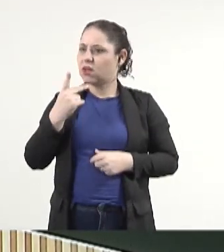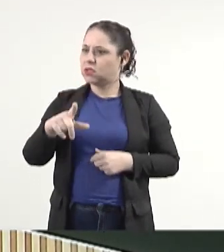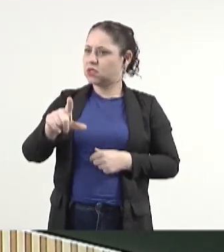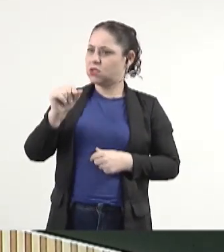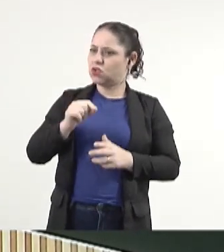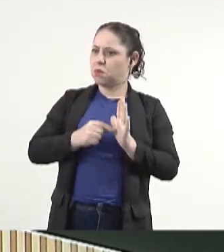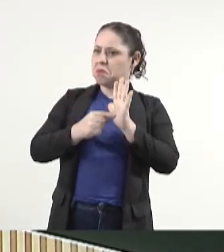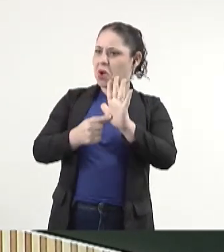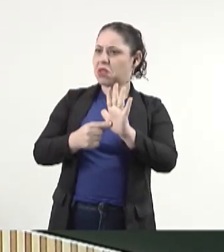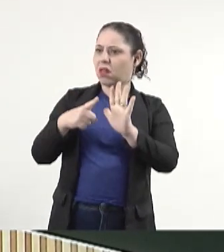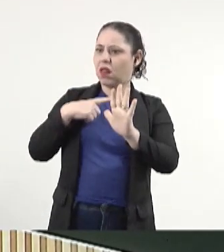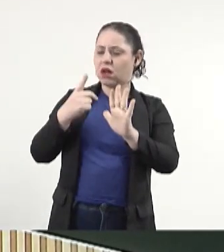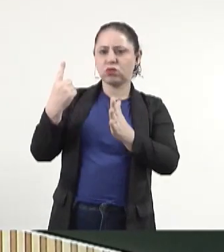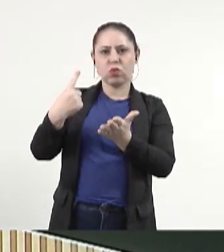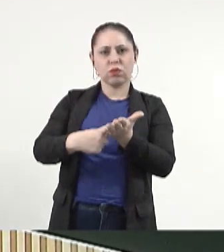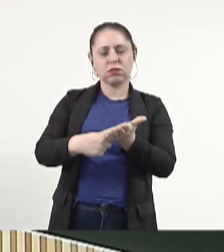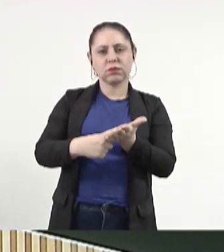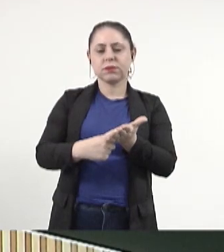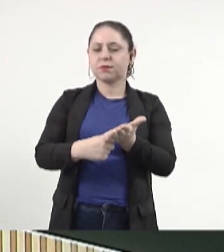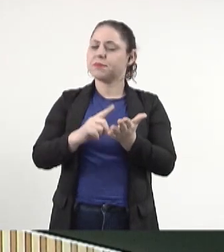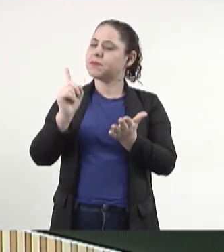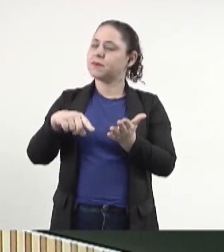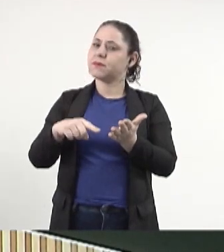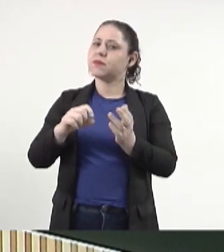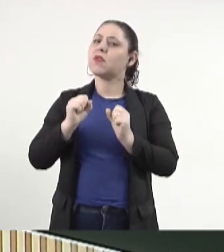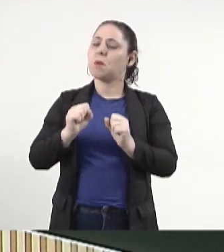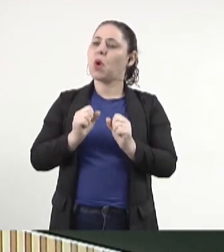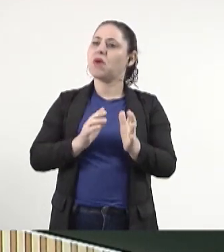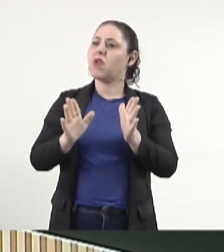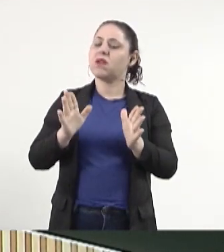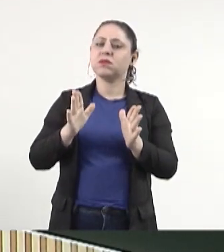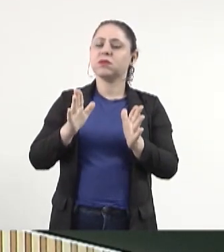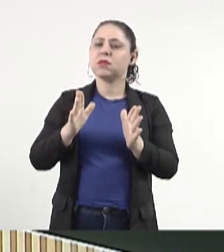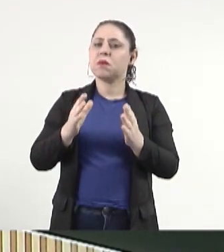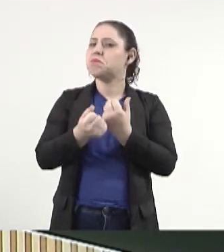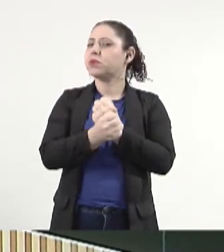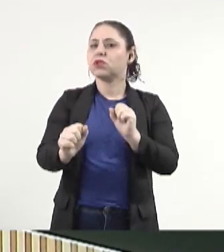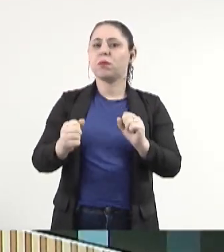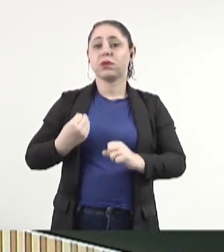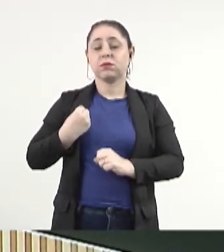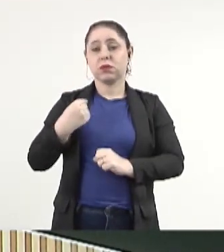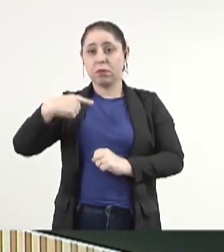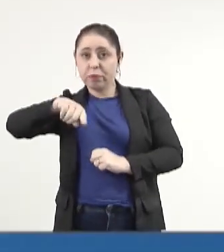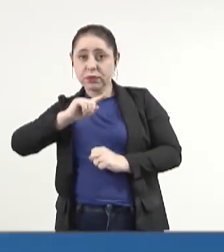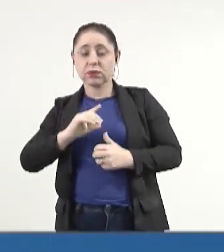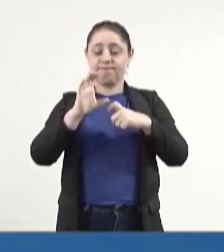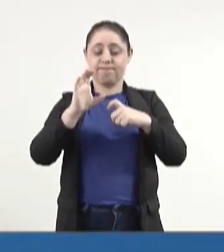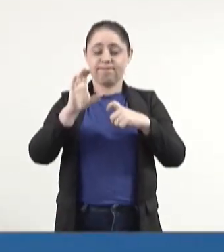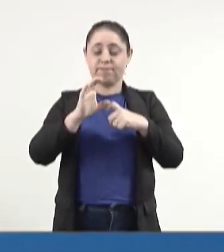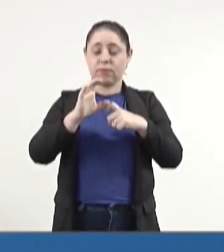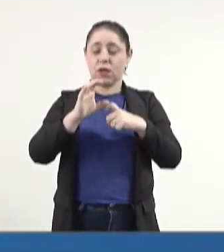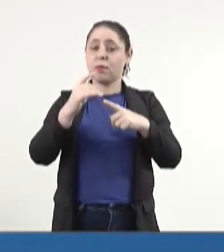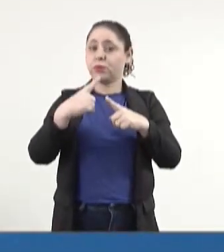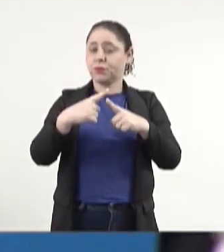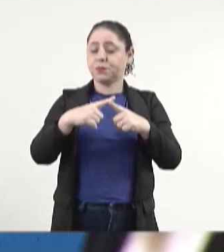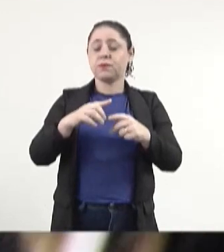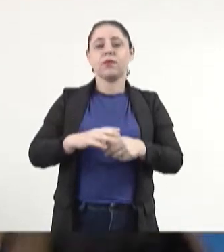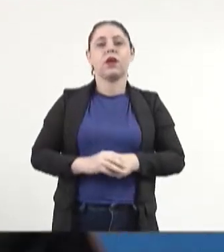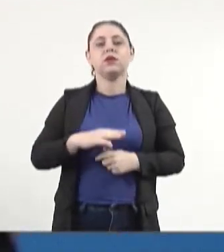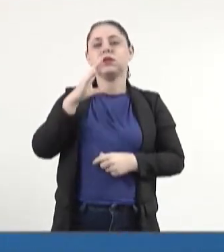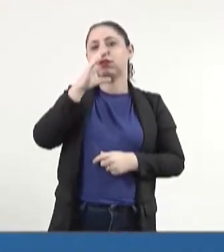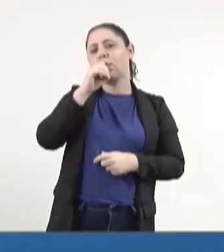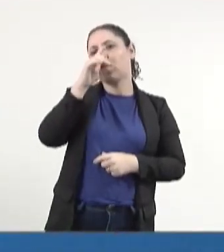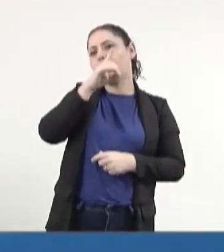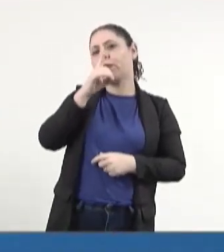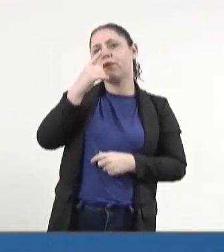data indicada pela CACEMES pode inviabilizar a participação de muita gente. Final de semana,